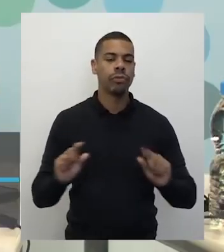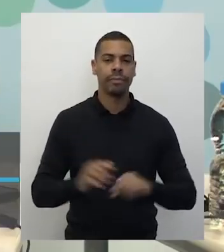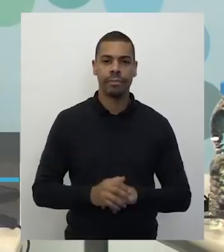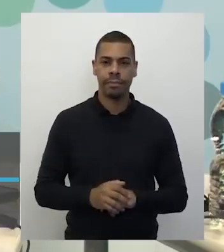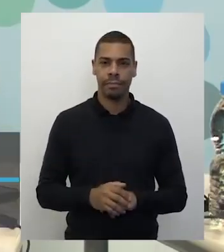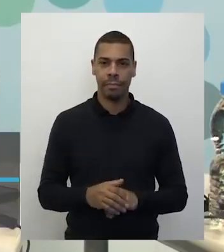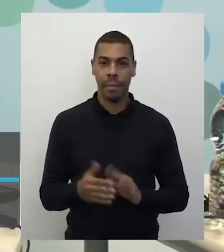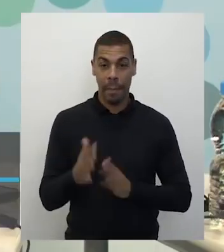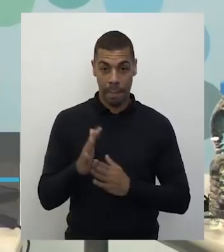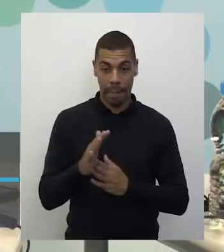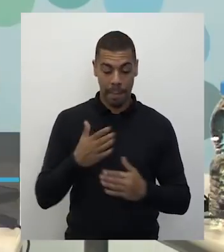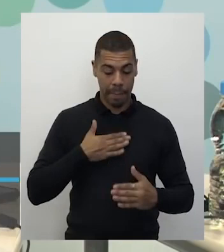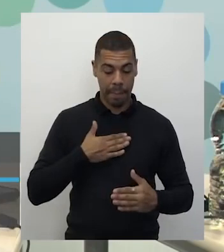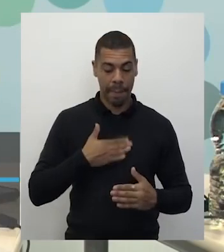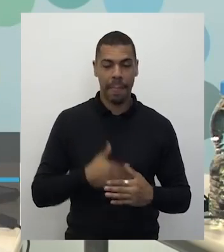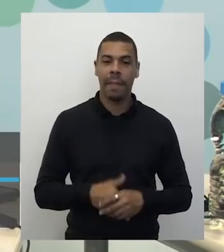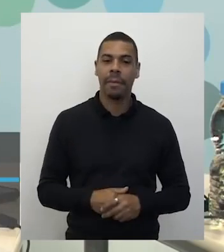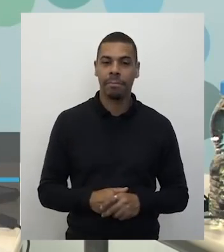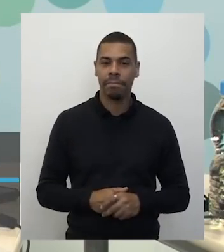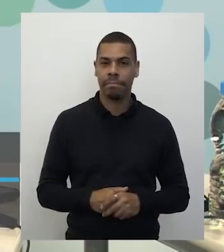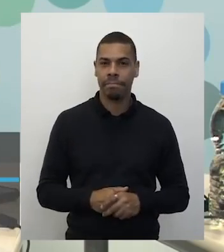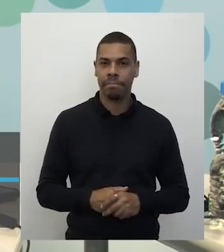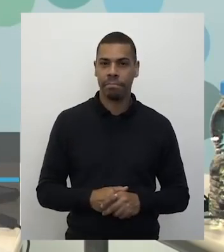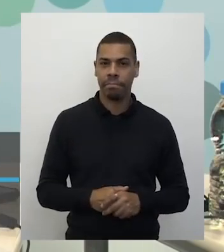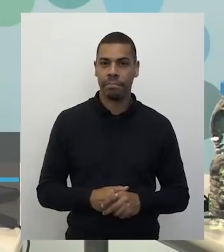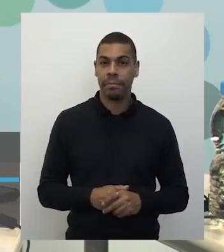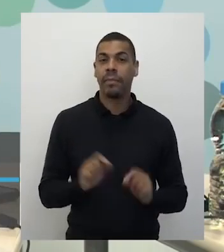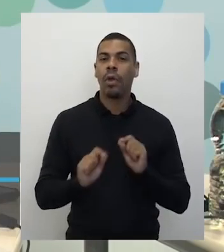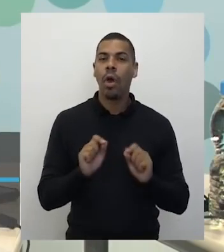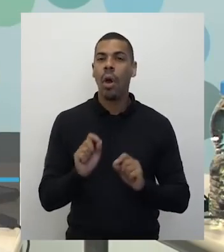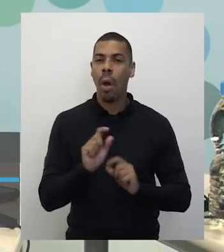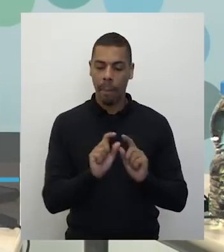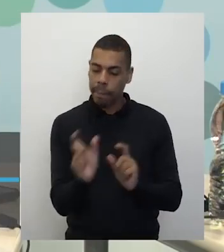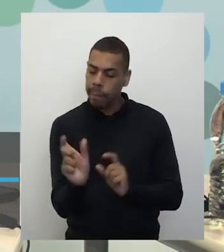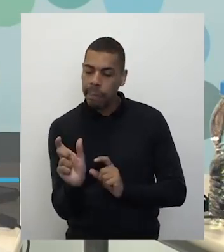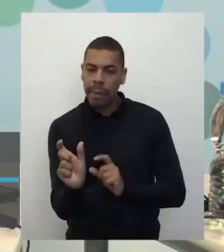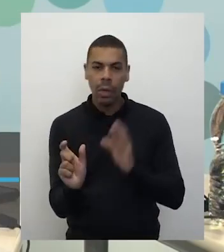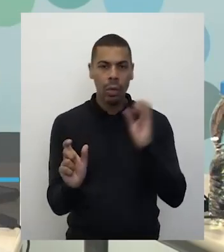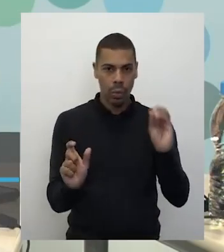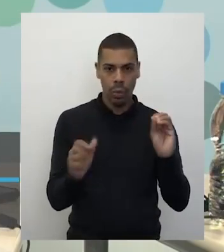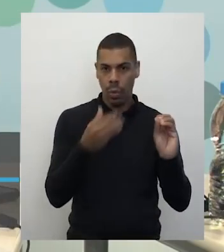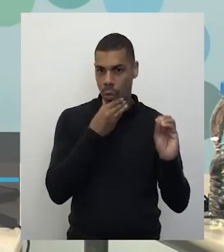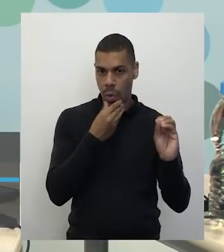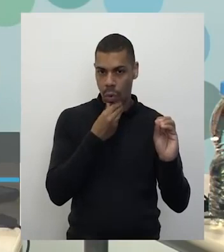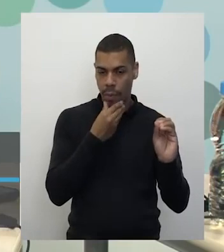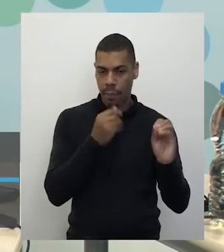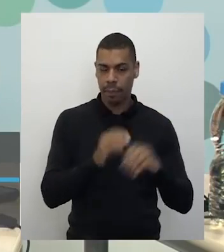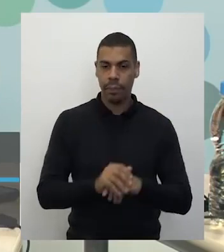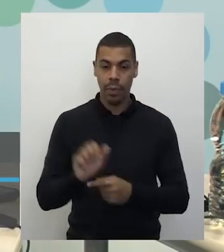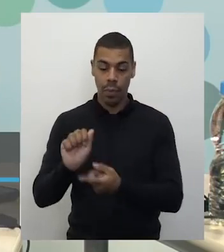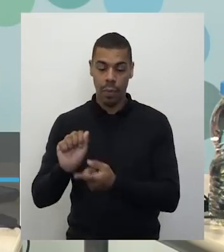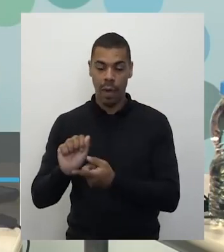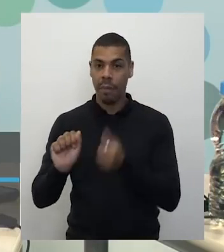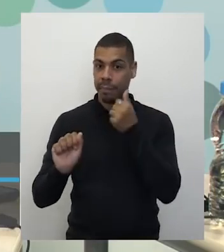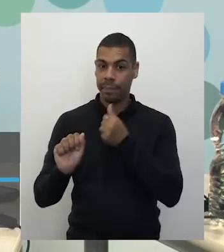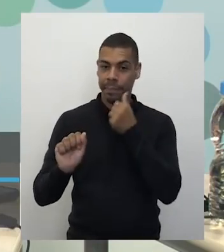mão, né? E ele ia lembrar daquilo que eu falei, associar a terminação em O com masculino, terminação em A com feminino. Isabelle